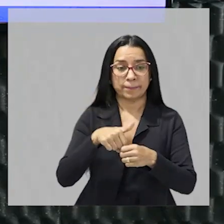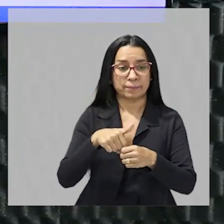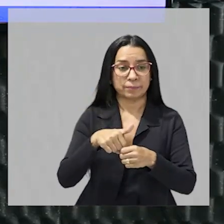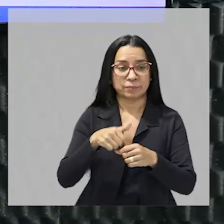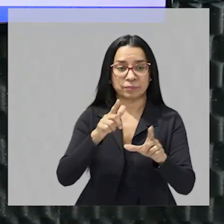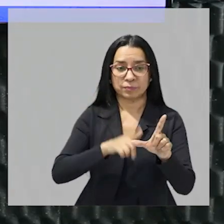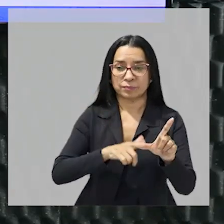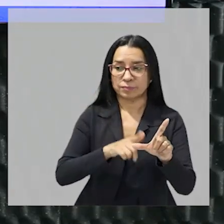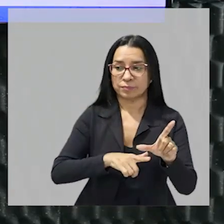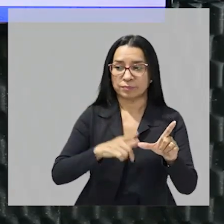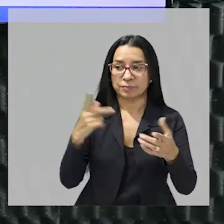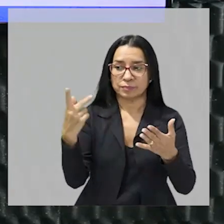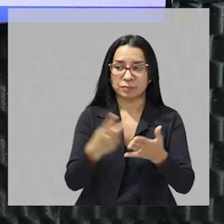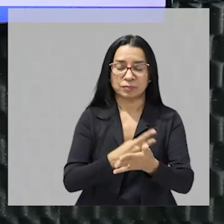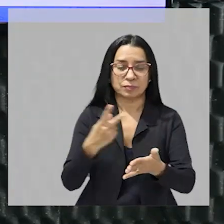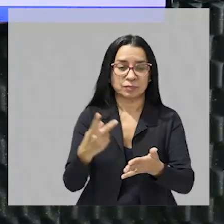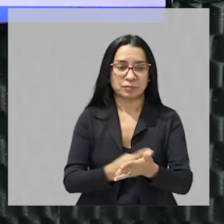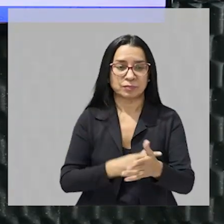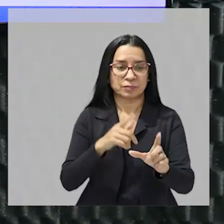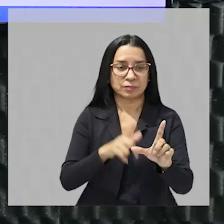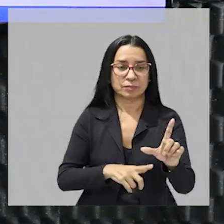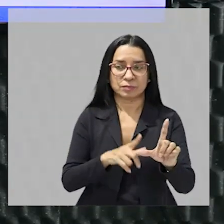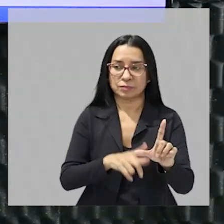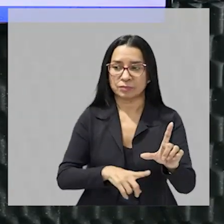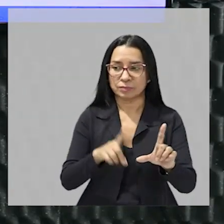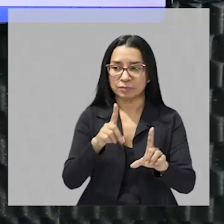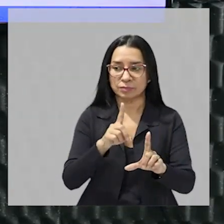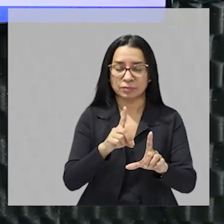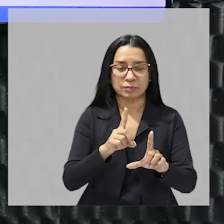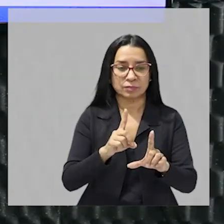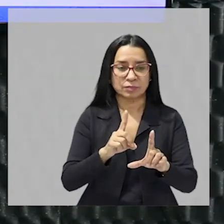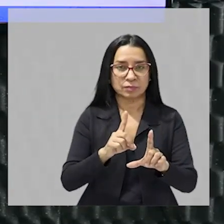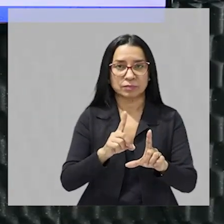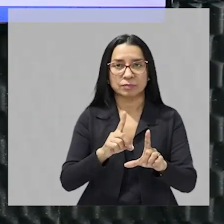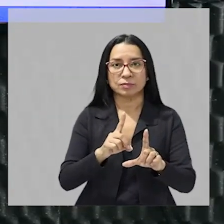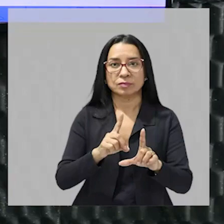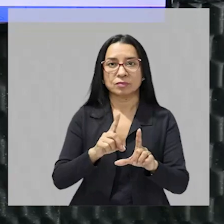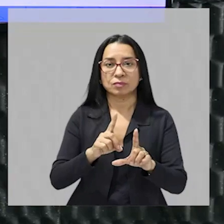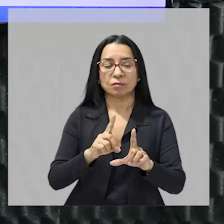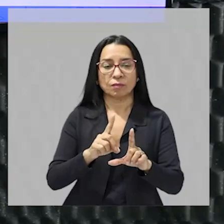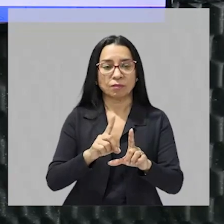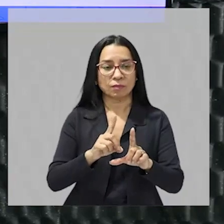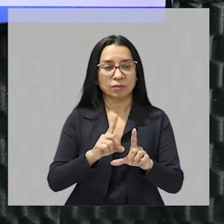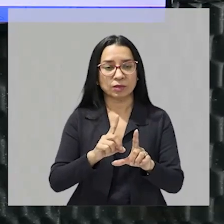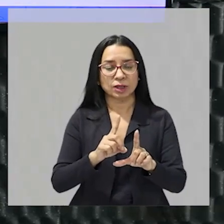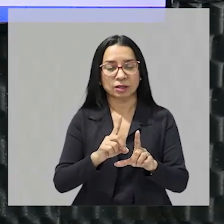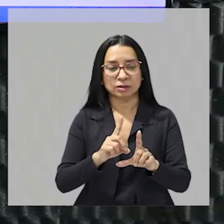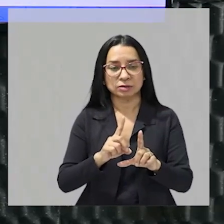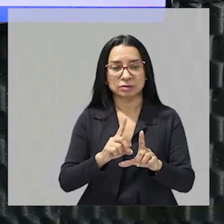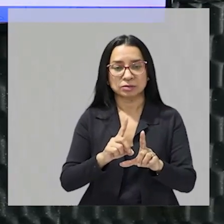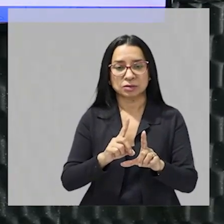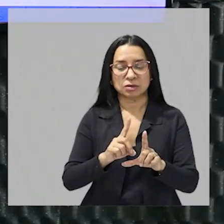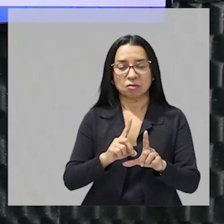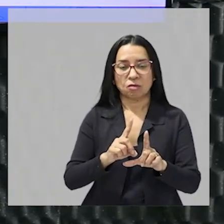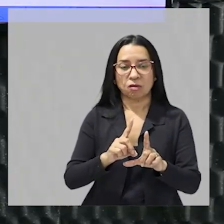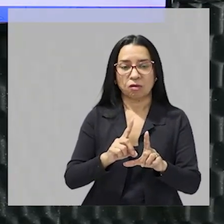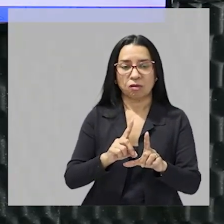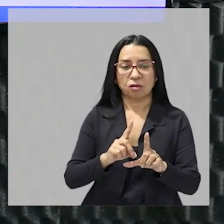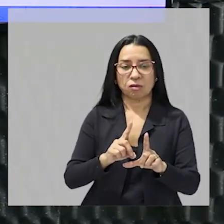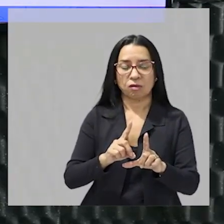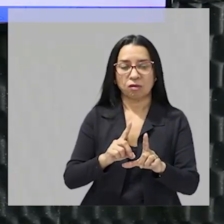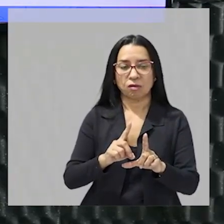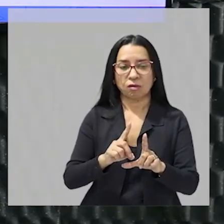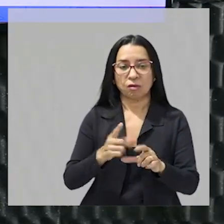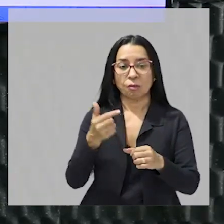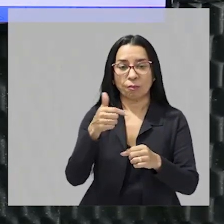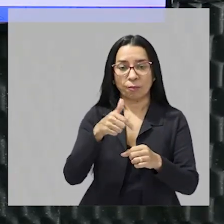a letra C também. Letra D, houve a duplicação do percentual de petróleo e gás natural. Eu acabei de te falar